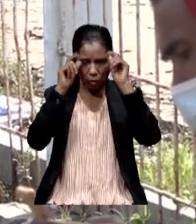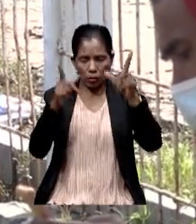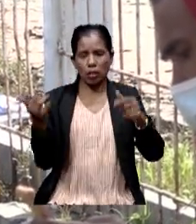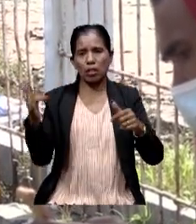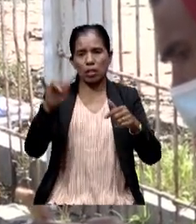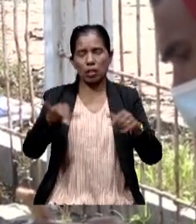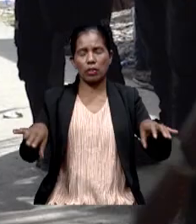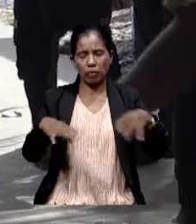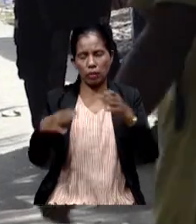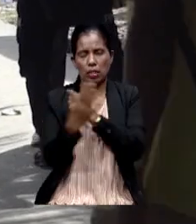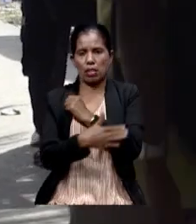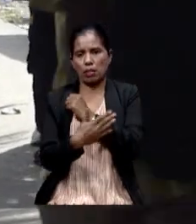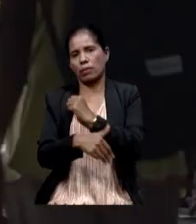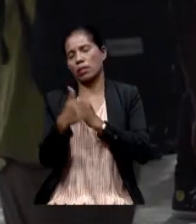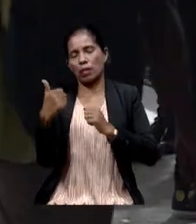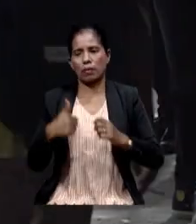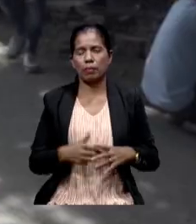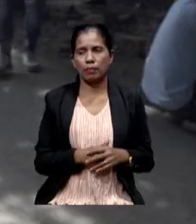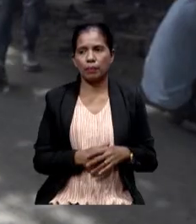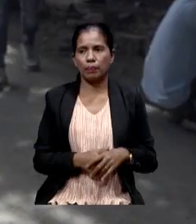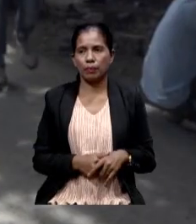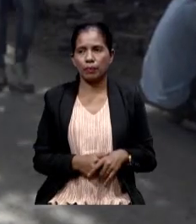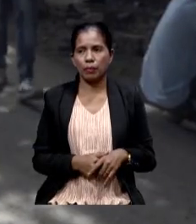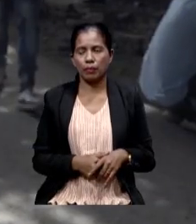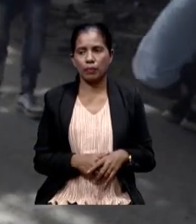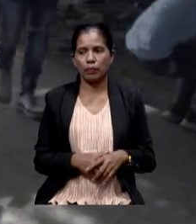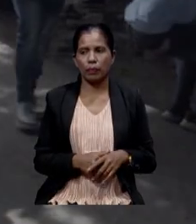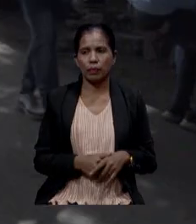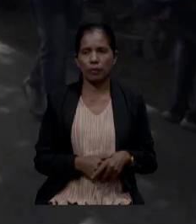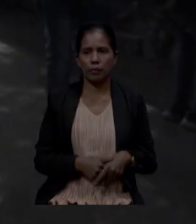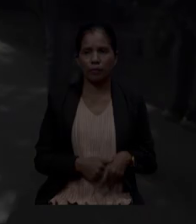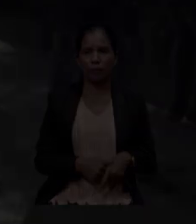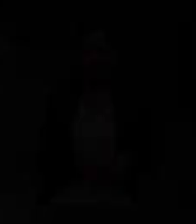serviço e estrangeiro. Felicitas Borges, Jaime dos Santos, GMN.